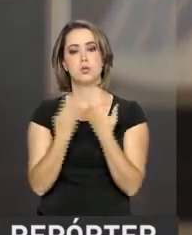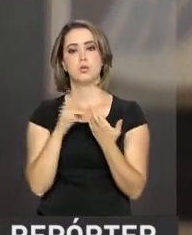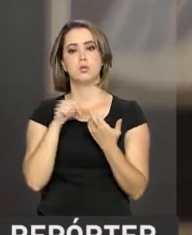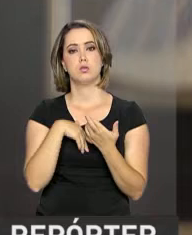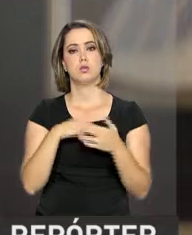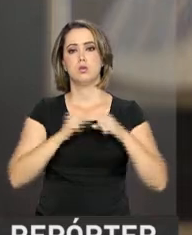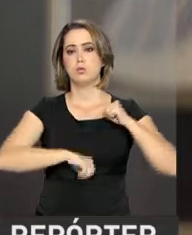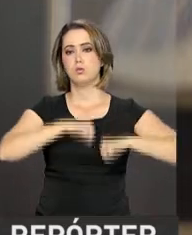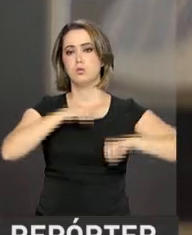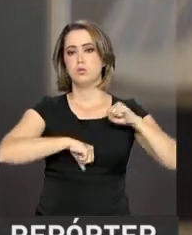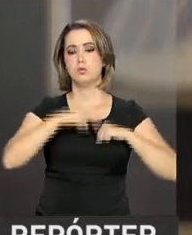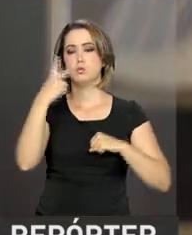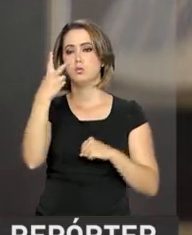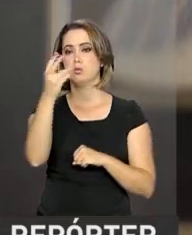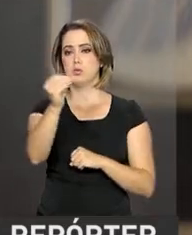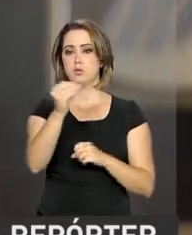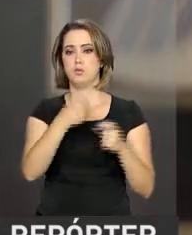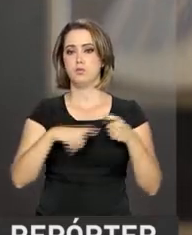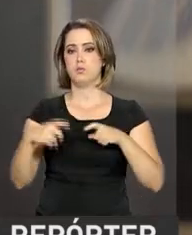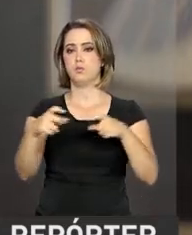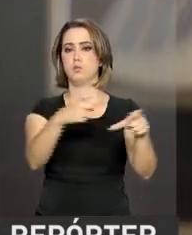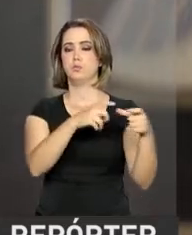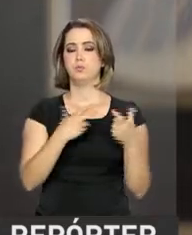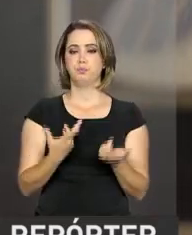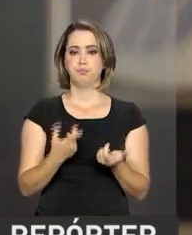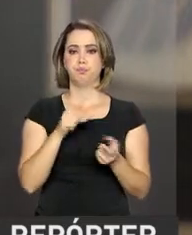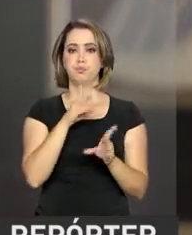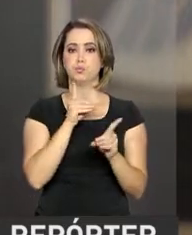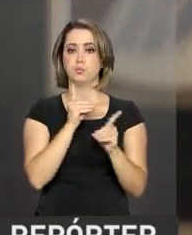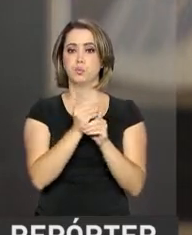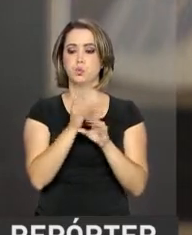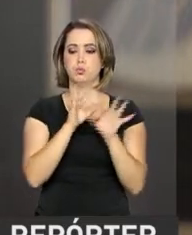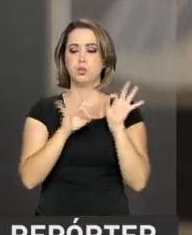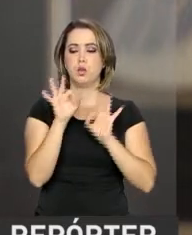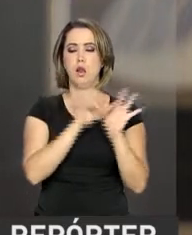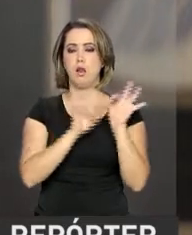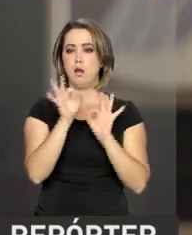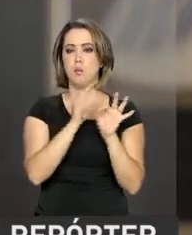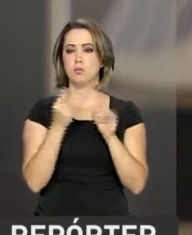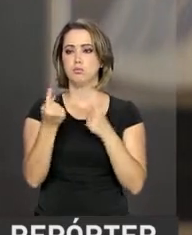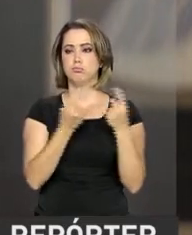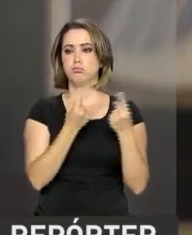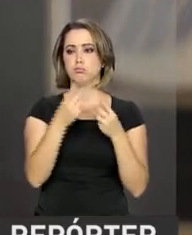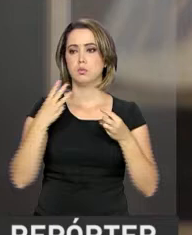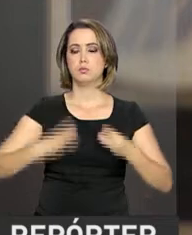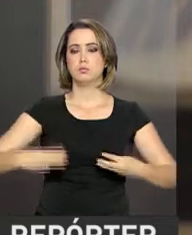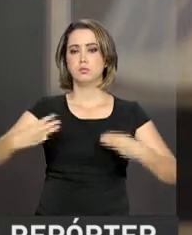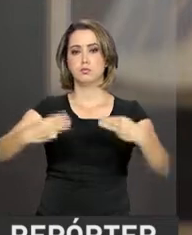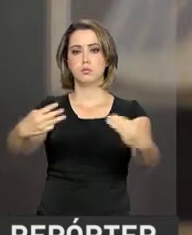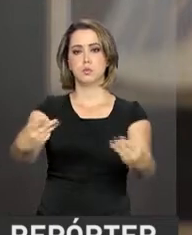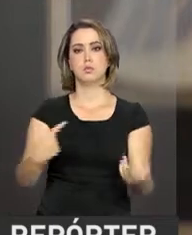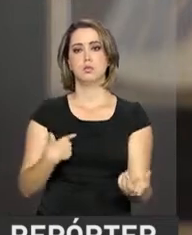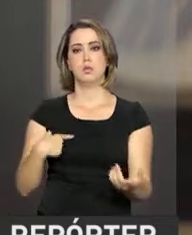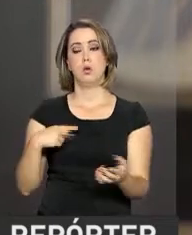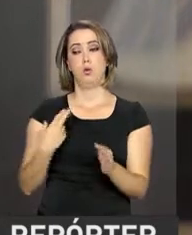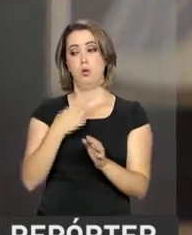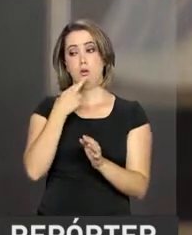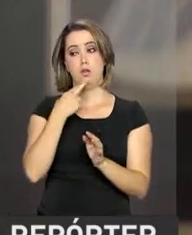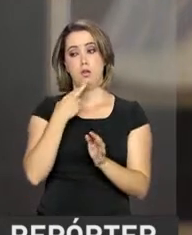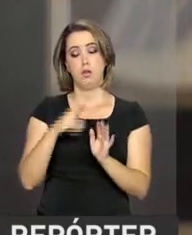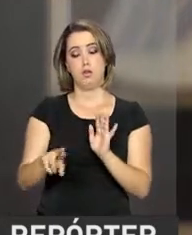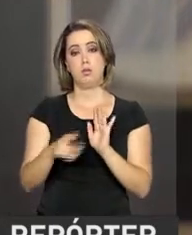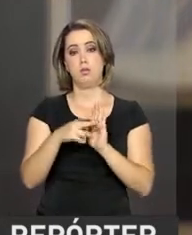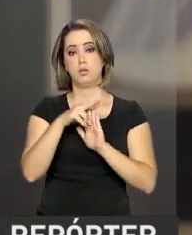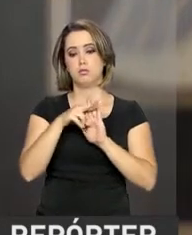industriais de 20 estados nos encontros a elaborado e encaminhado aos ministérios um documento com as recomendações de